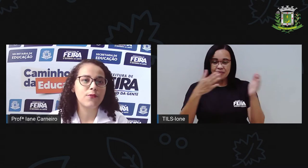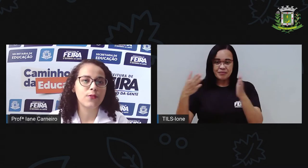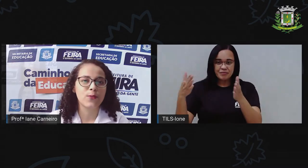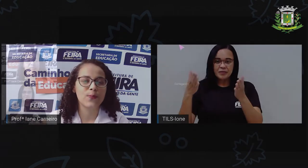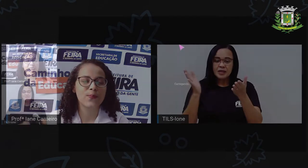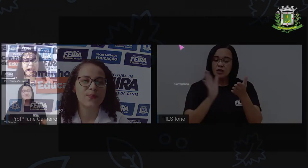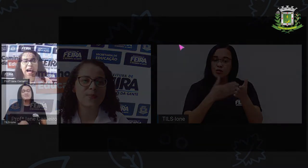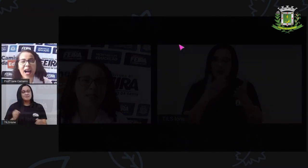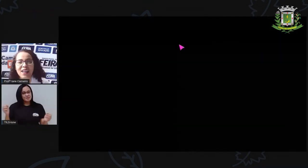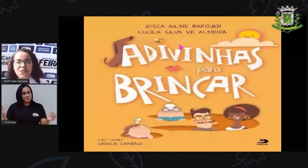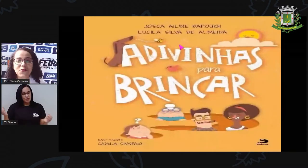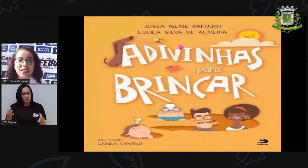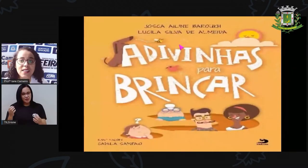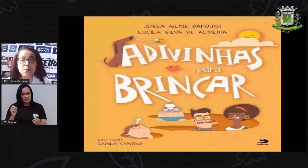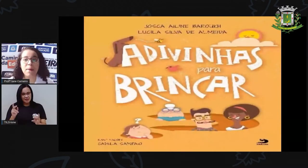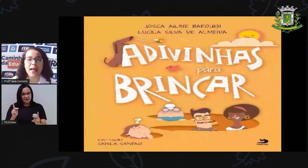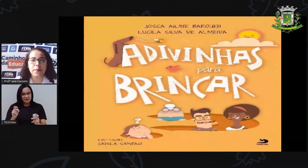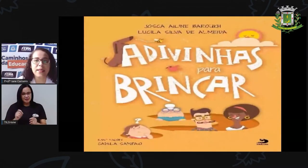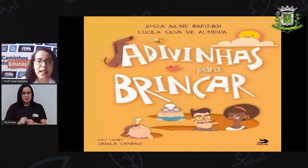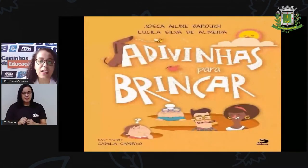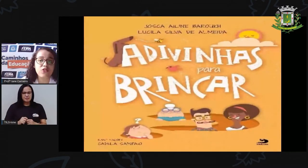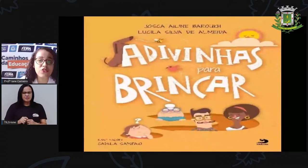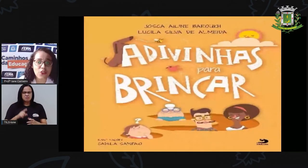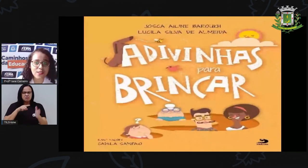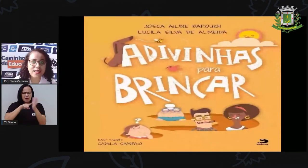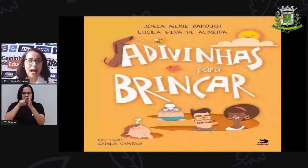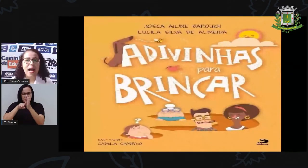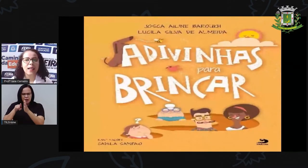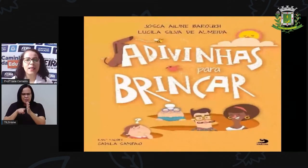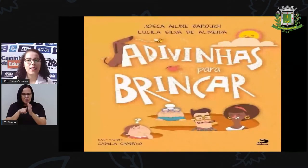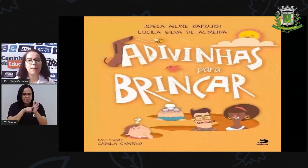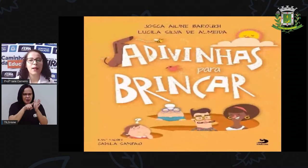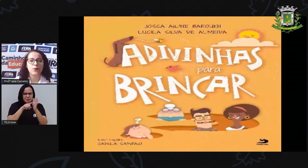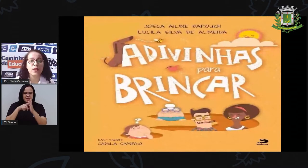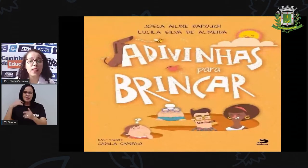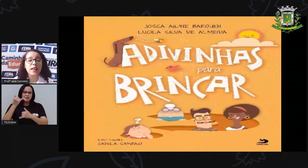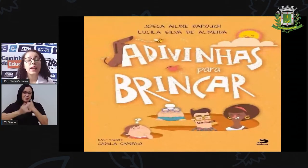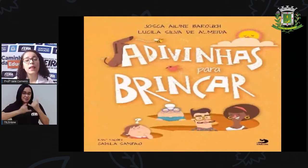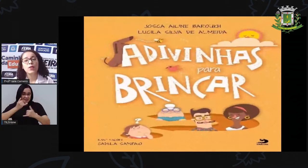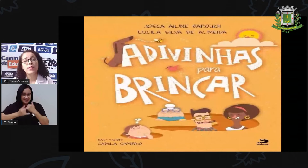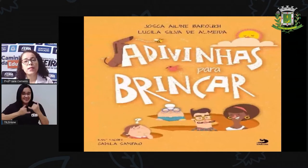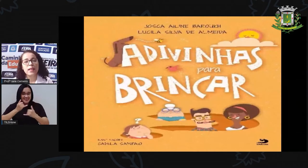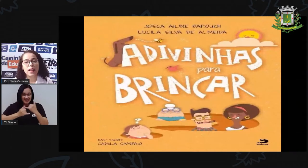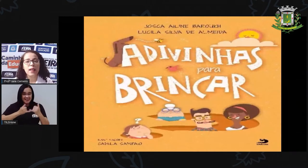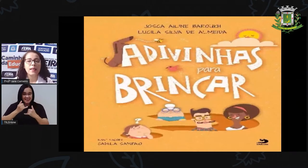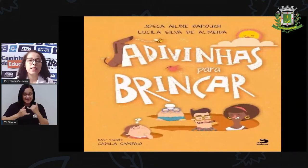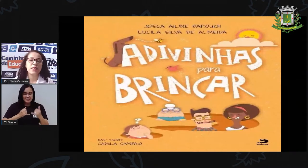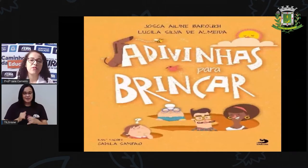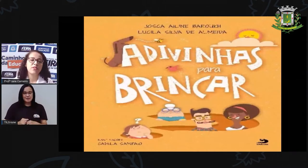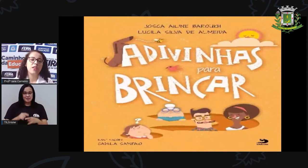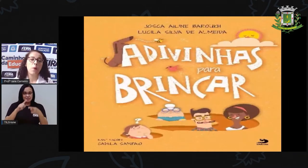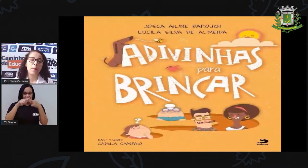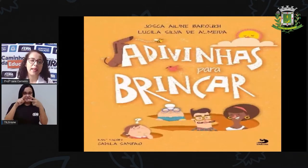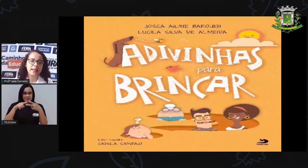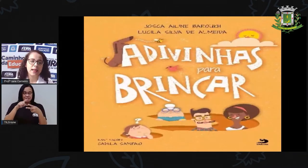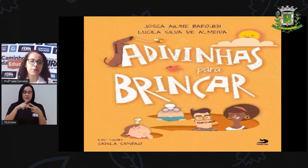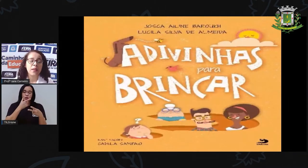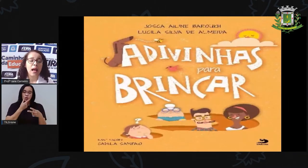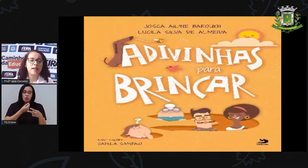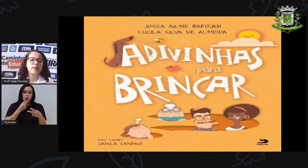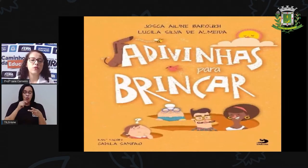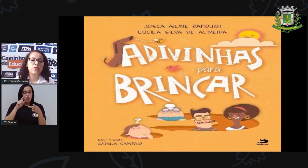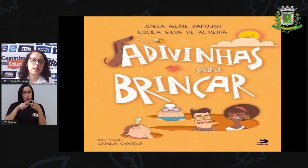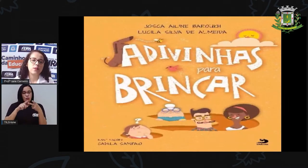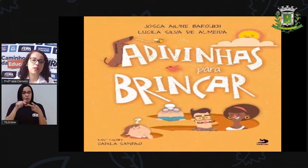livro. Adivinhas para Brincar, de Joss Kaline Barulho e Lucila Silva de Almeida.